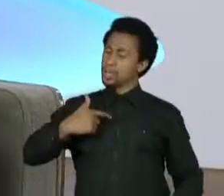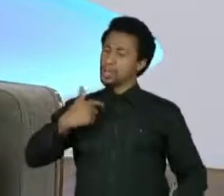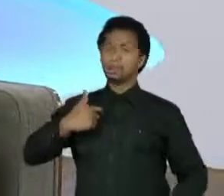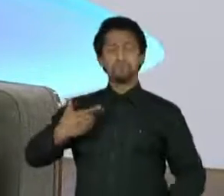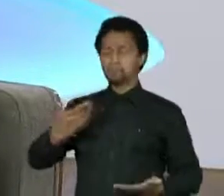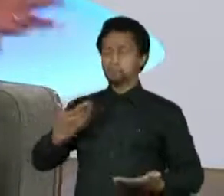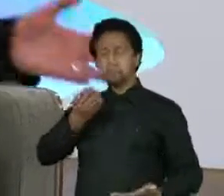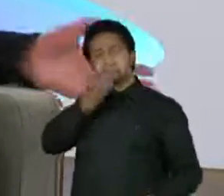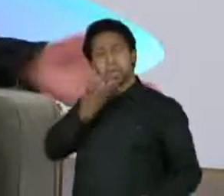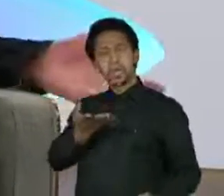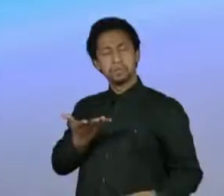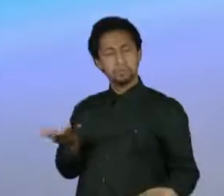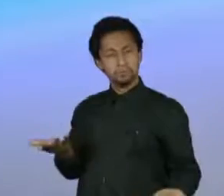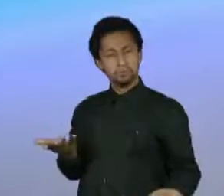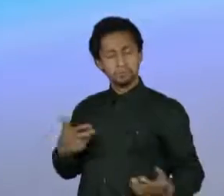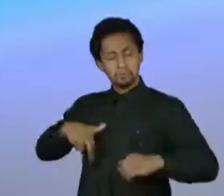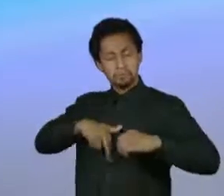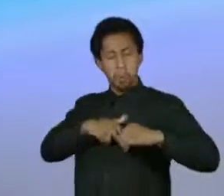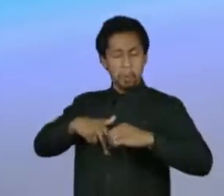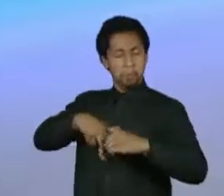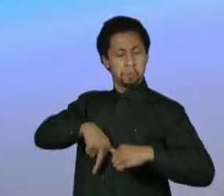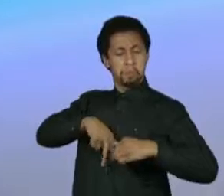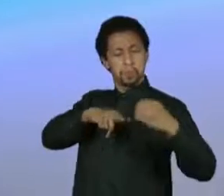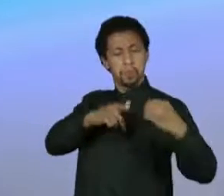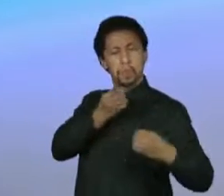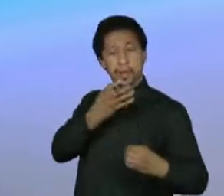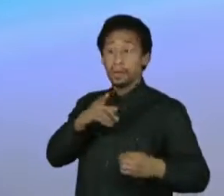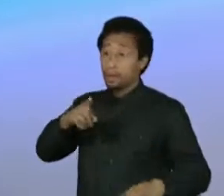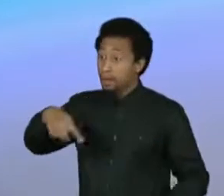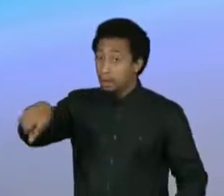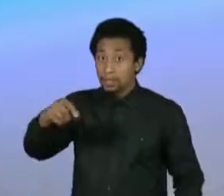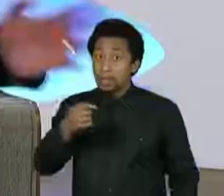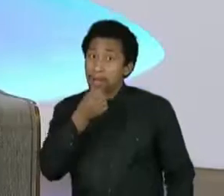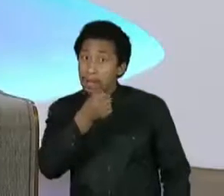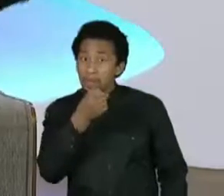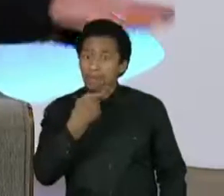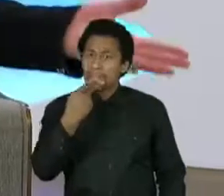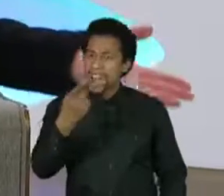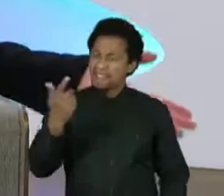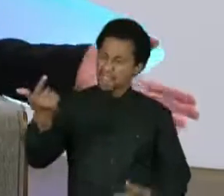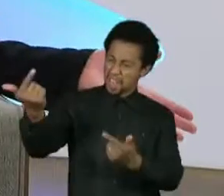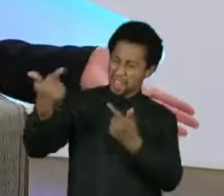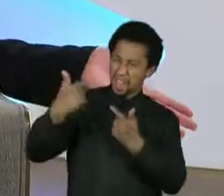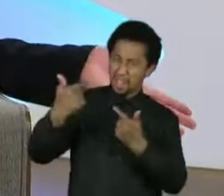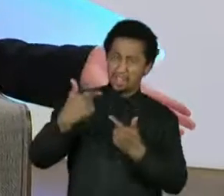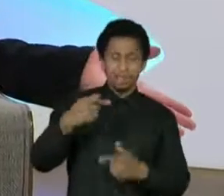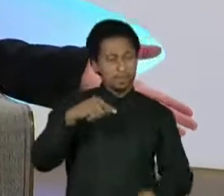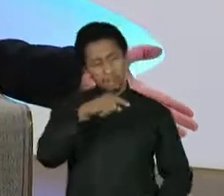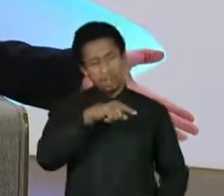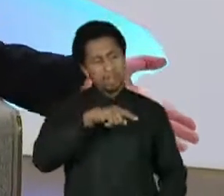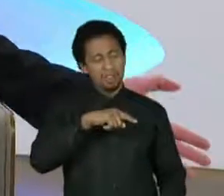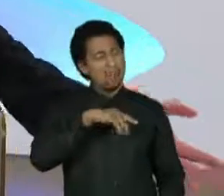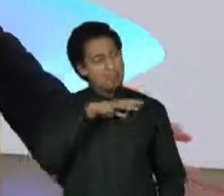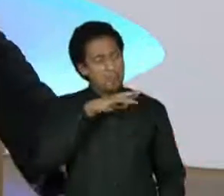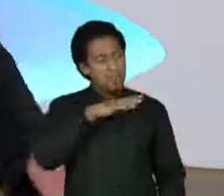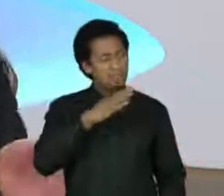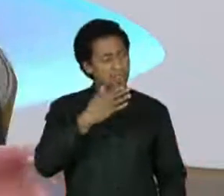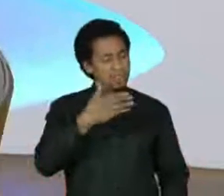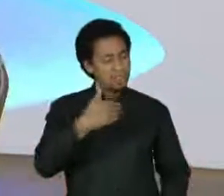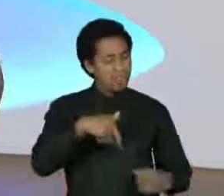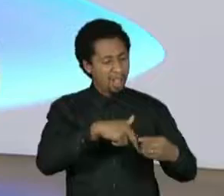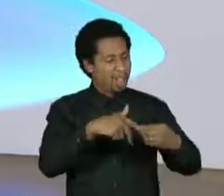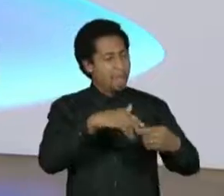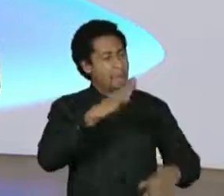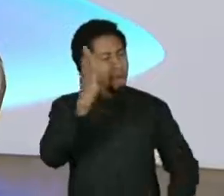joguei mal, né? Então, eu não gostava, mas eu nunca tirei satisfação e nunca deixei de conversar com jornalista nenhum.